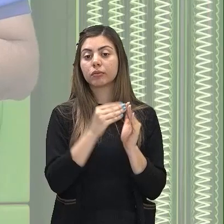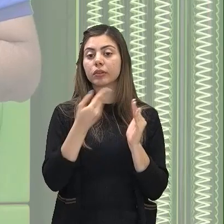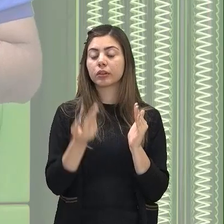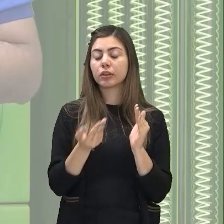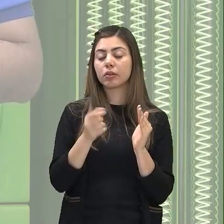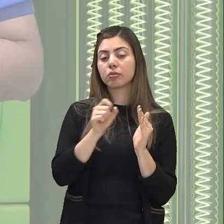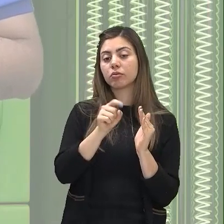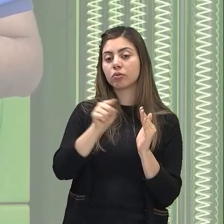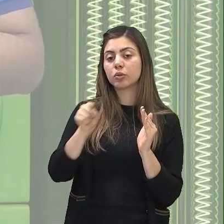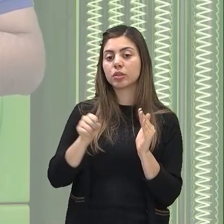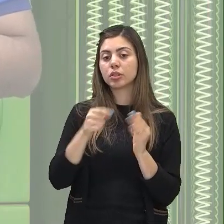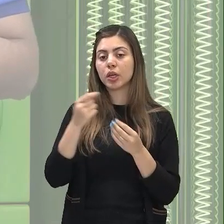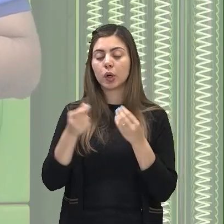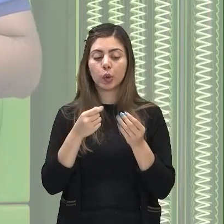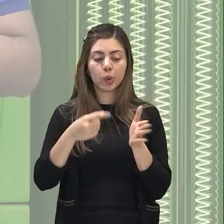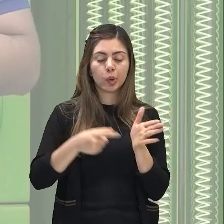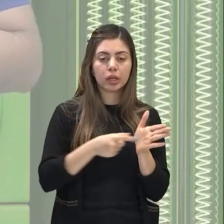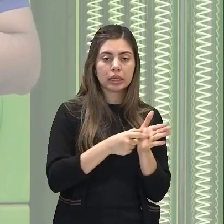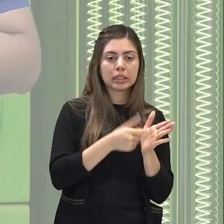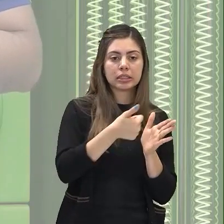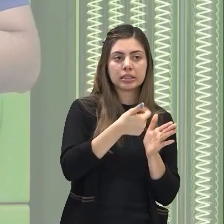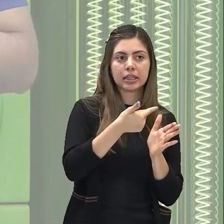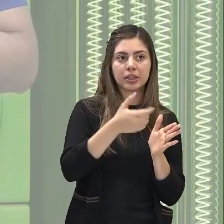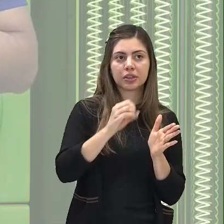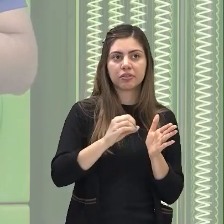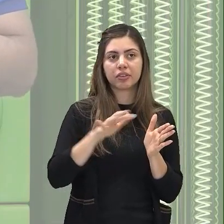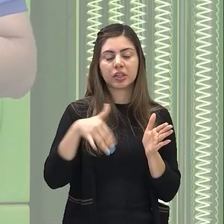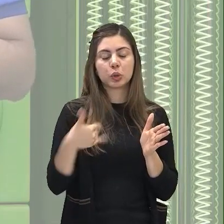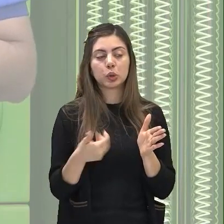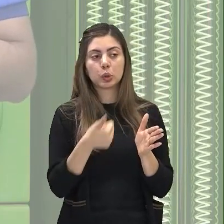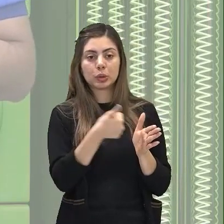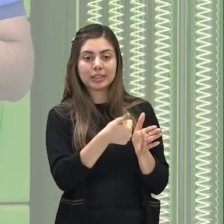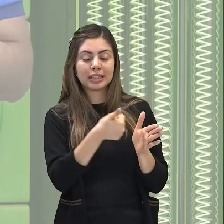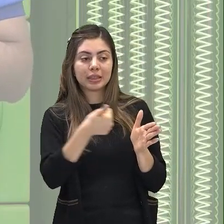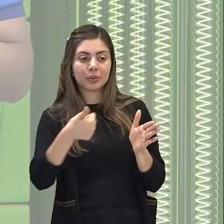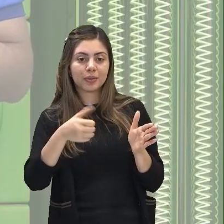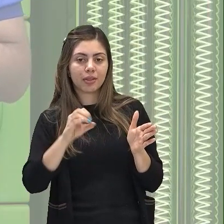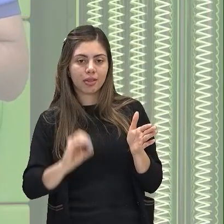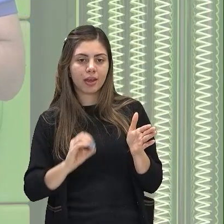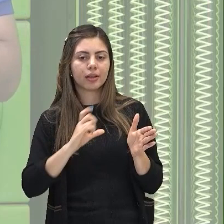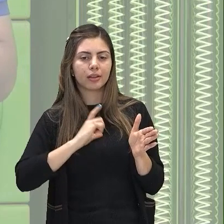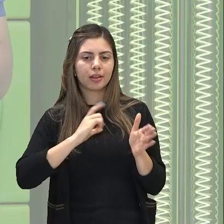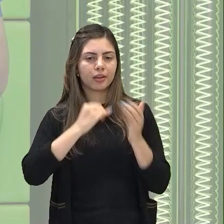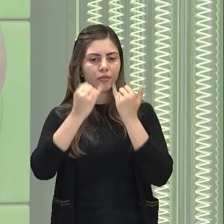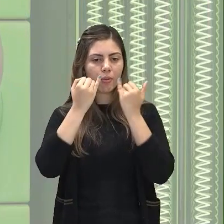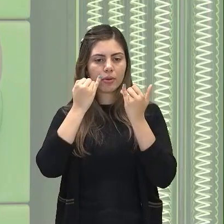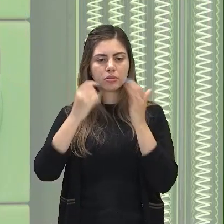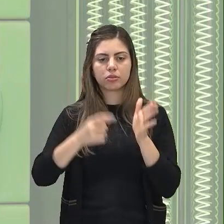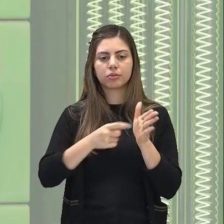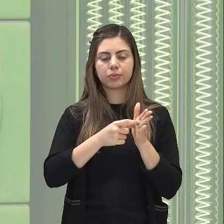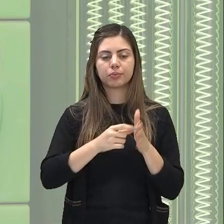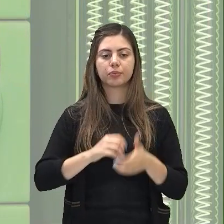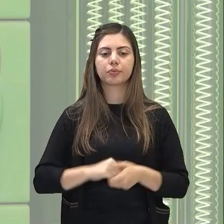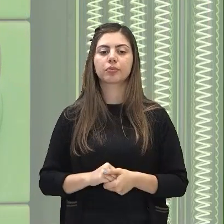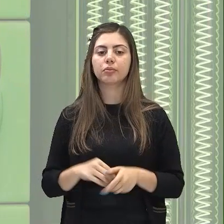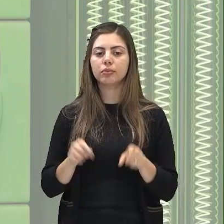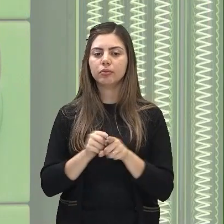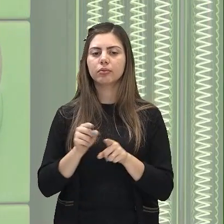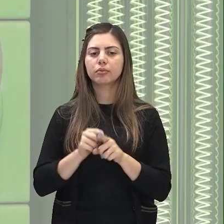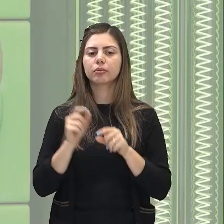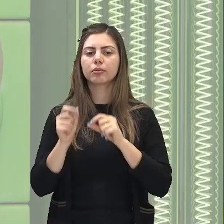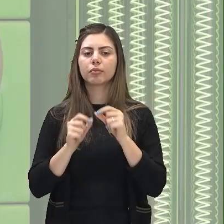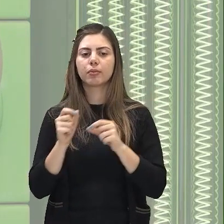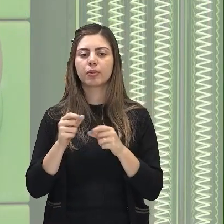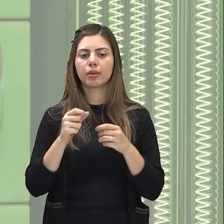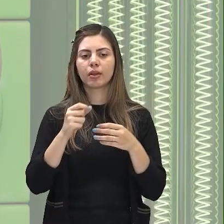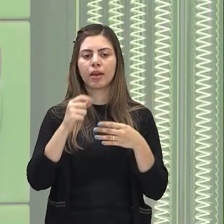ligar no 120, ou no 110 ou no 220, né? Tem algumas informações. Bem aqui a gente tem uma escala, né? Essa escala